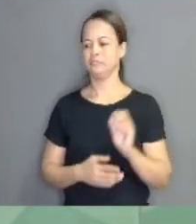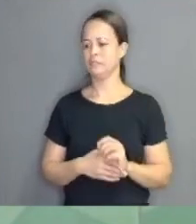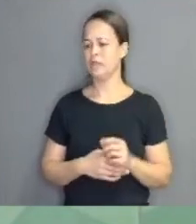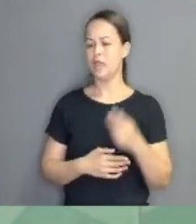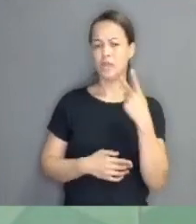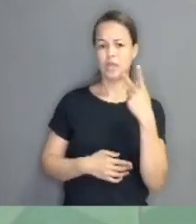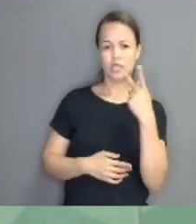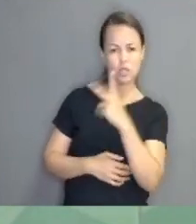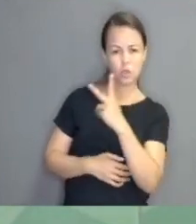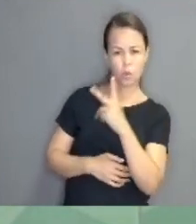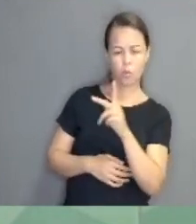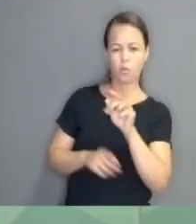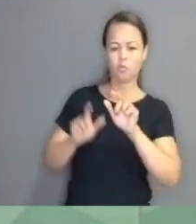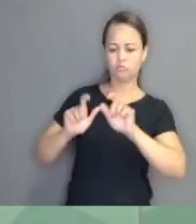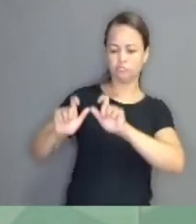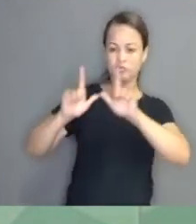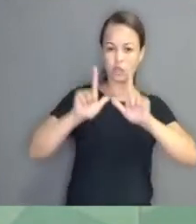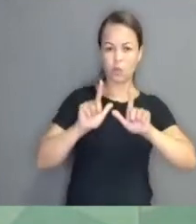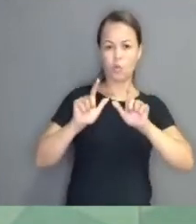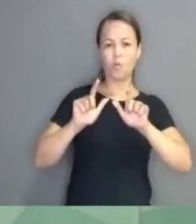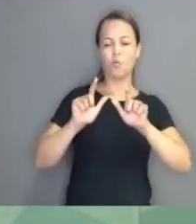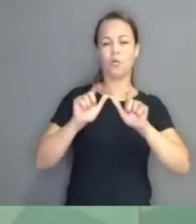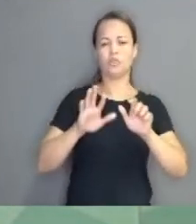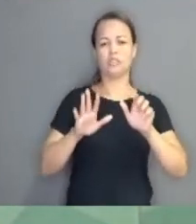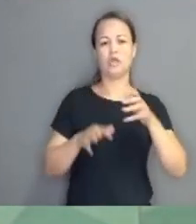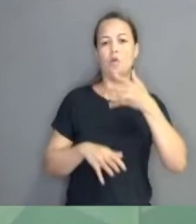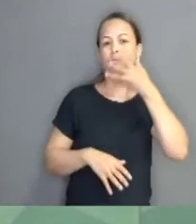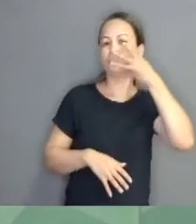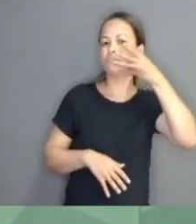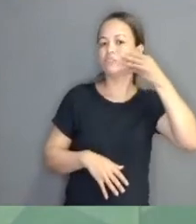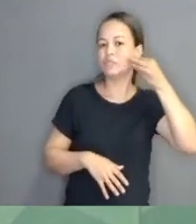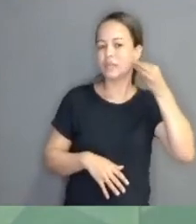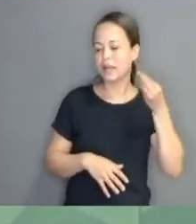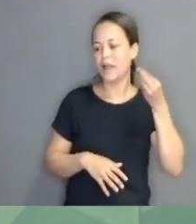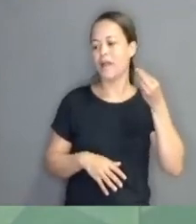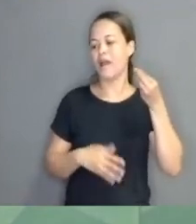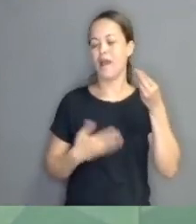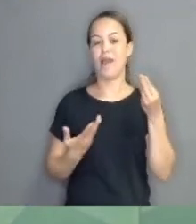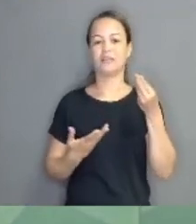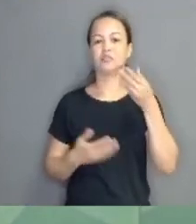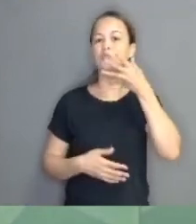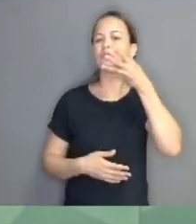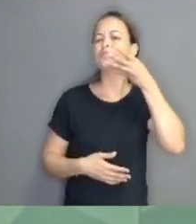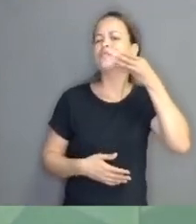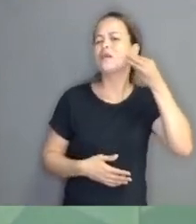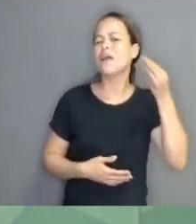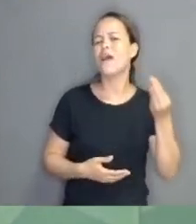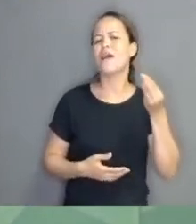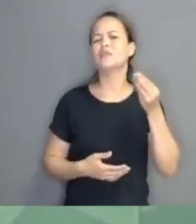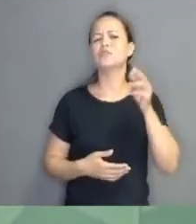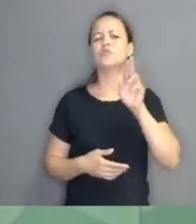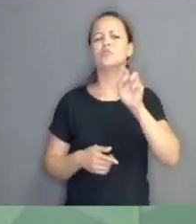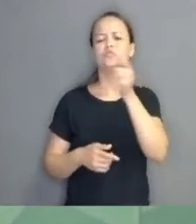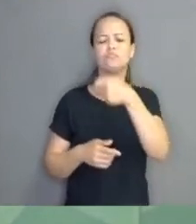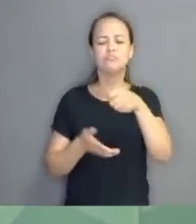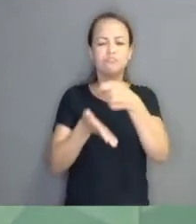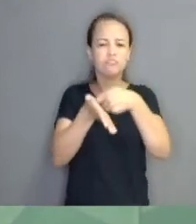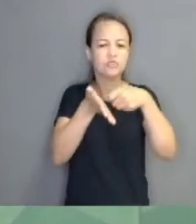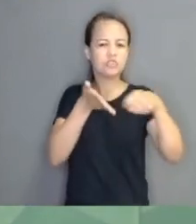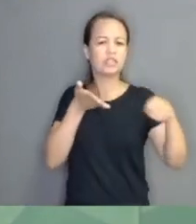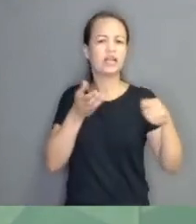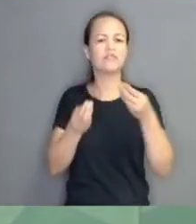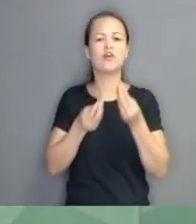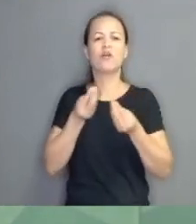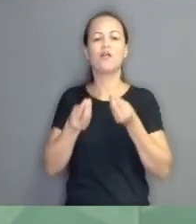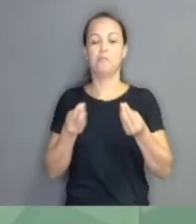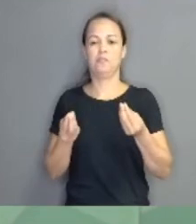aqui Esse é o gato não é muito bem como é que a gente escreve a palavra gato e